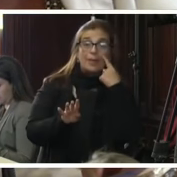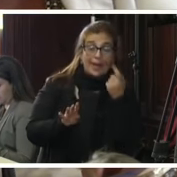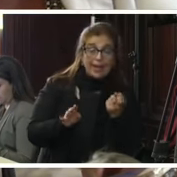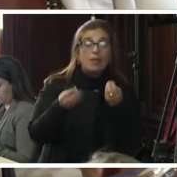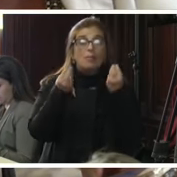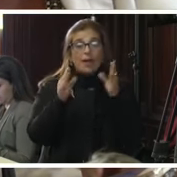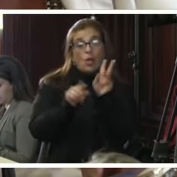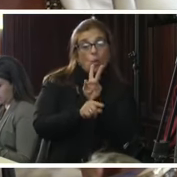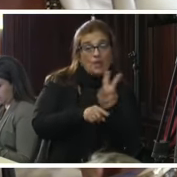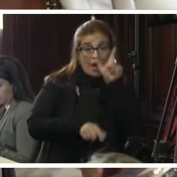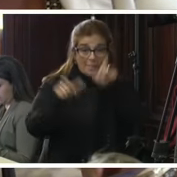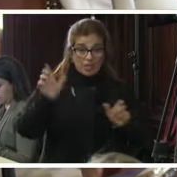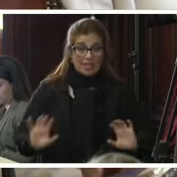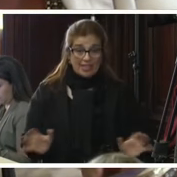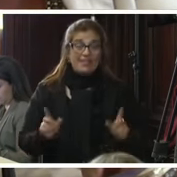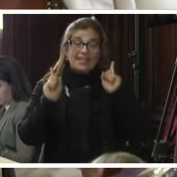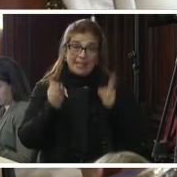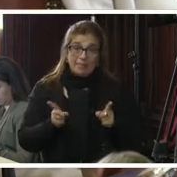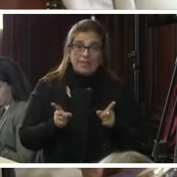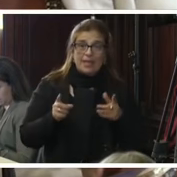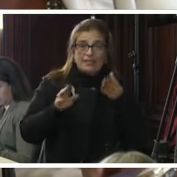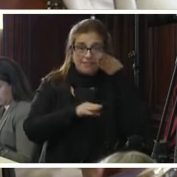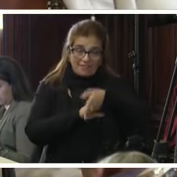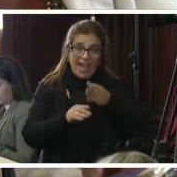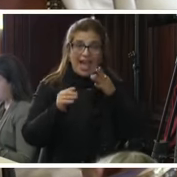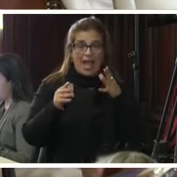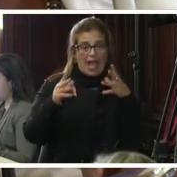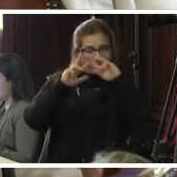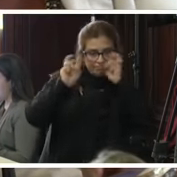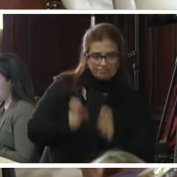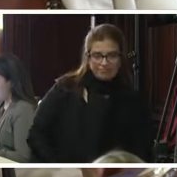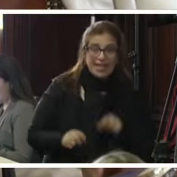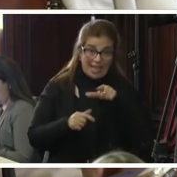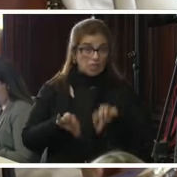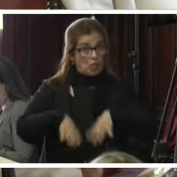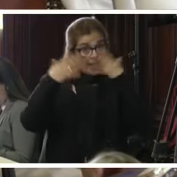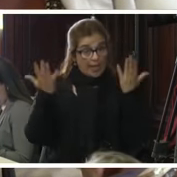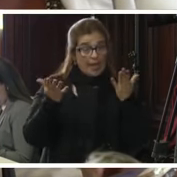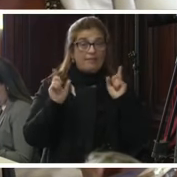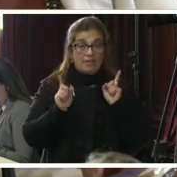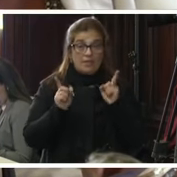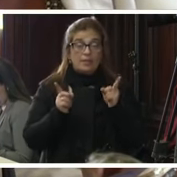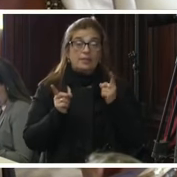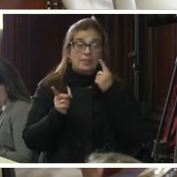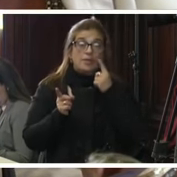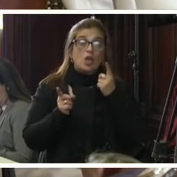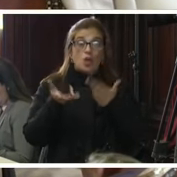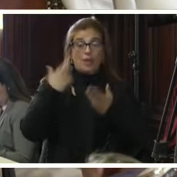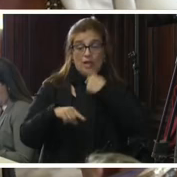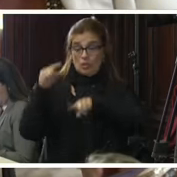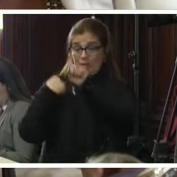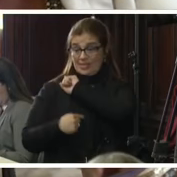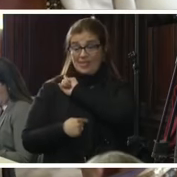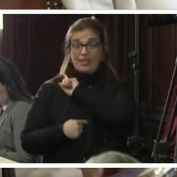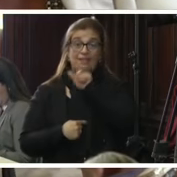dos funcionários e usuários em áreas de confronto. Em um caso dramático, ocorrido em dezembro de 2016, a